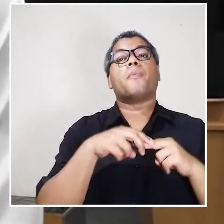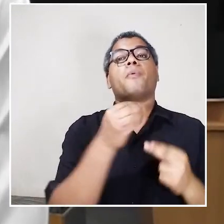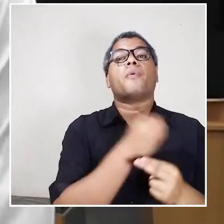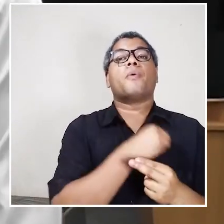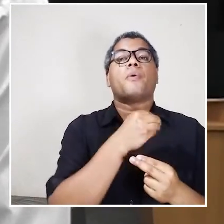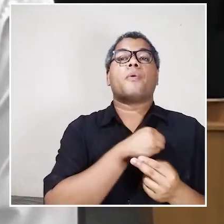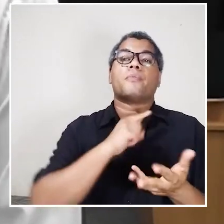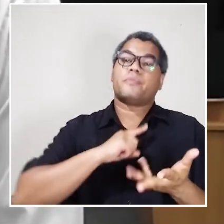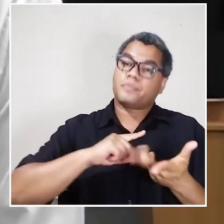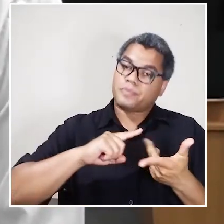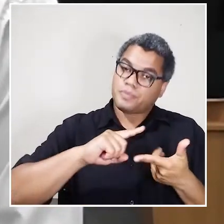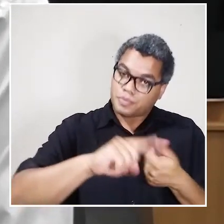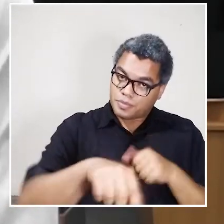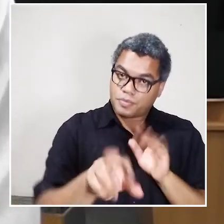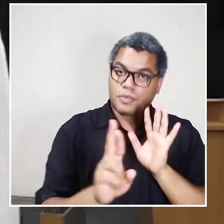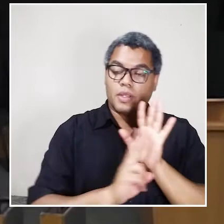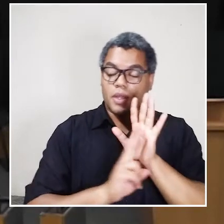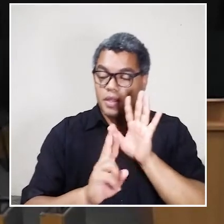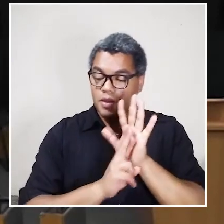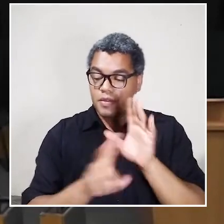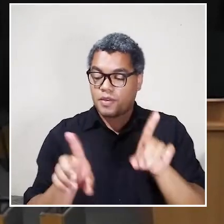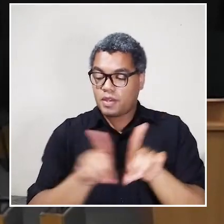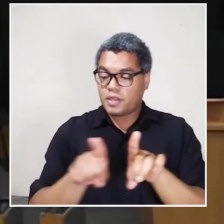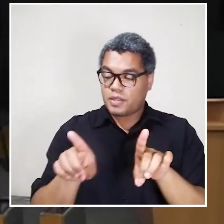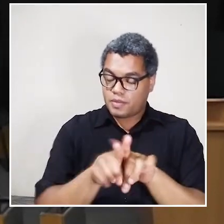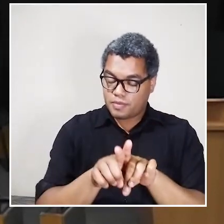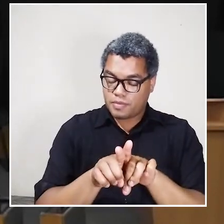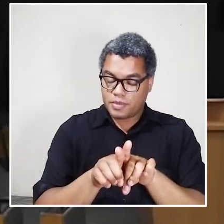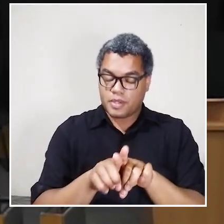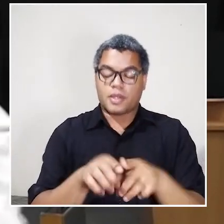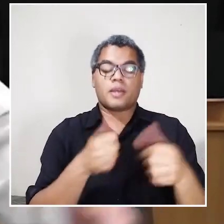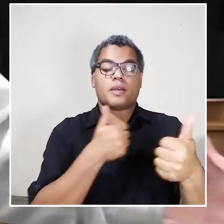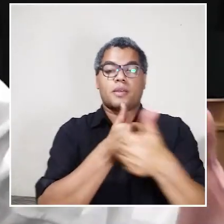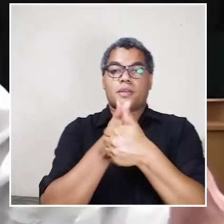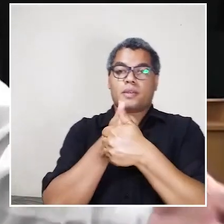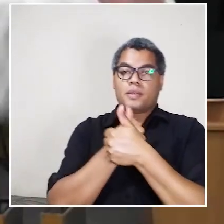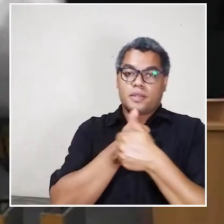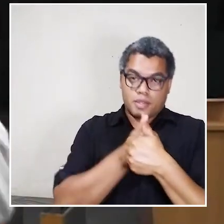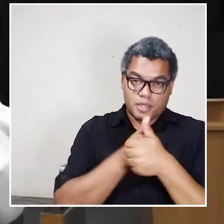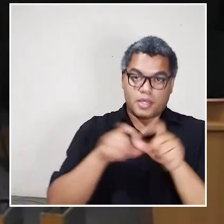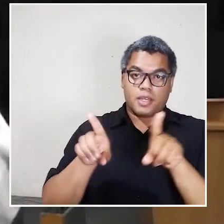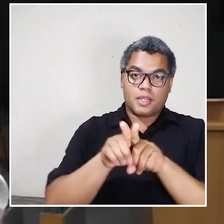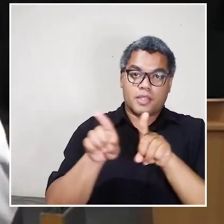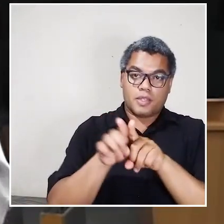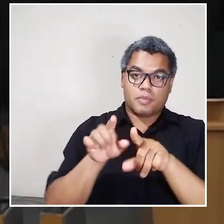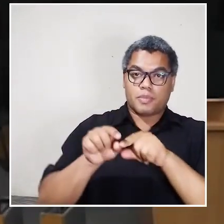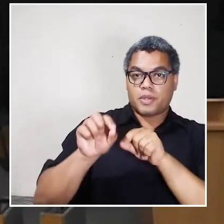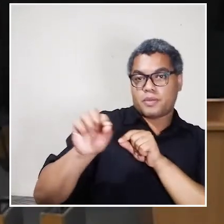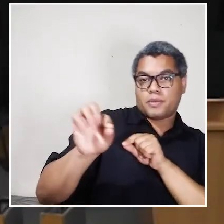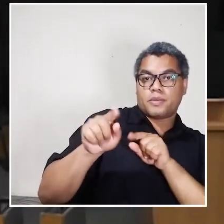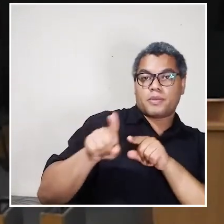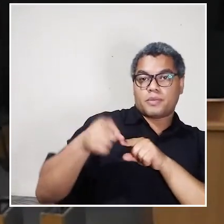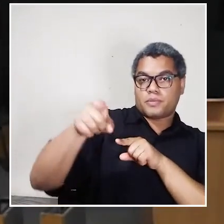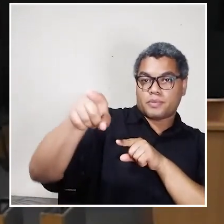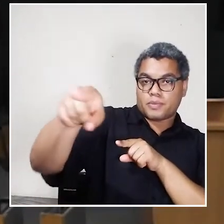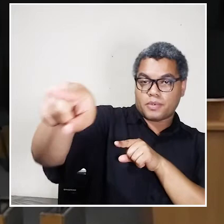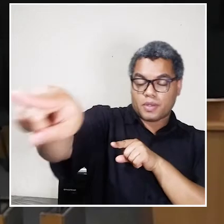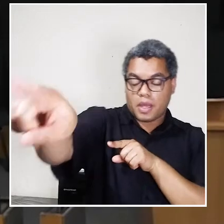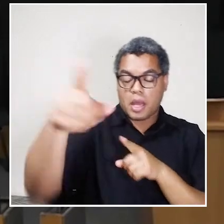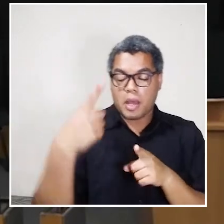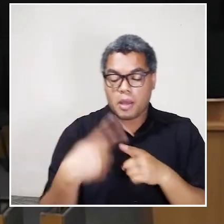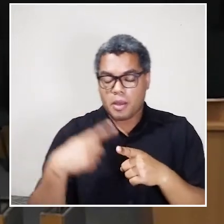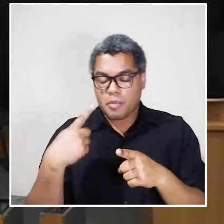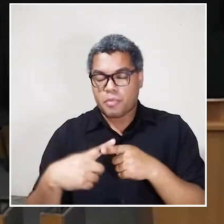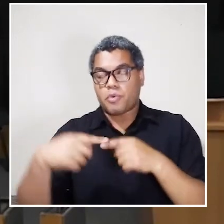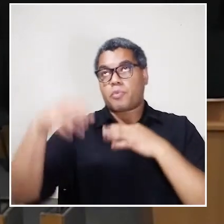faz referência aos que estavam perto e aos que estavam longe, para que de alguma forma se aproximassem, porque a dispersão às